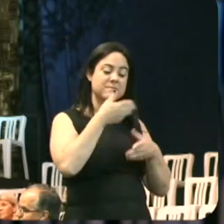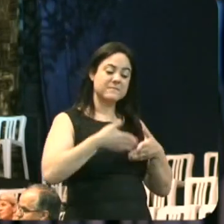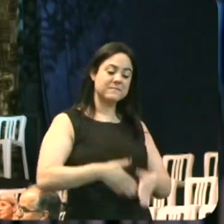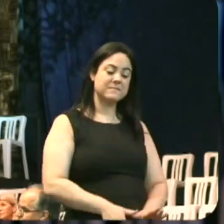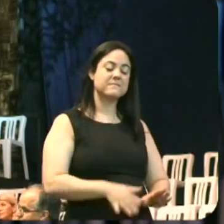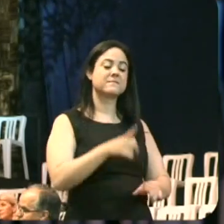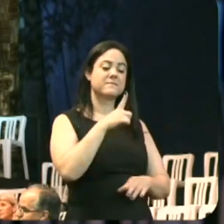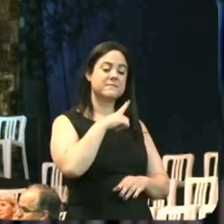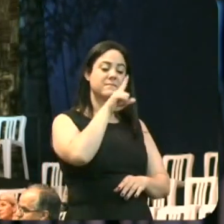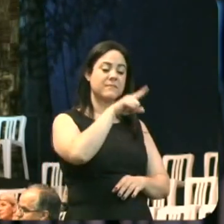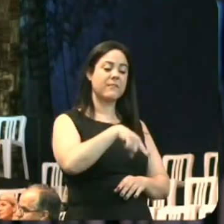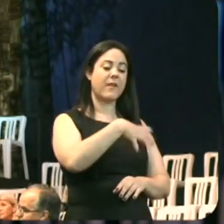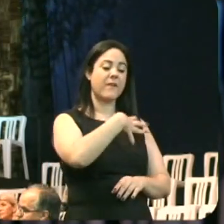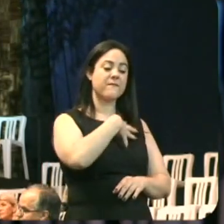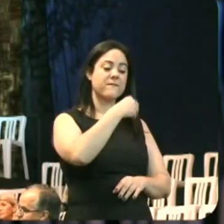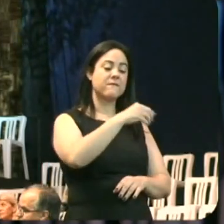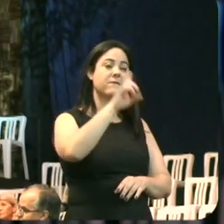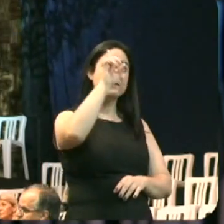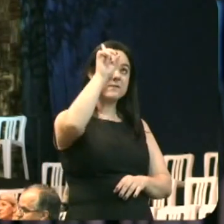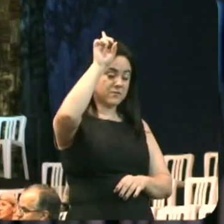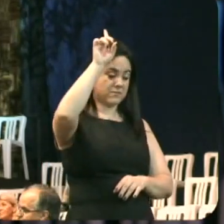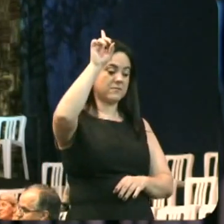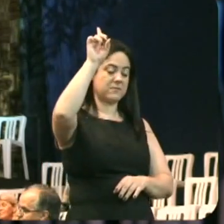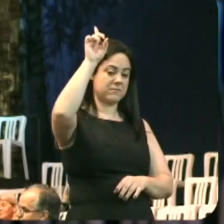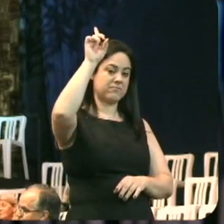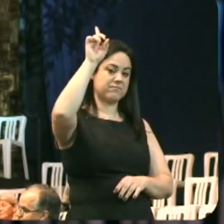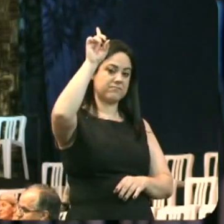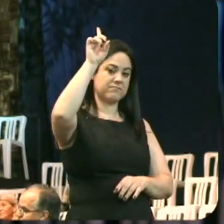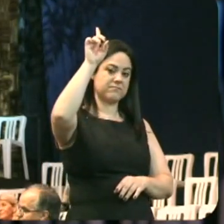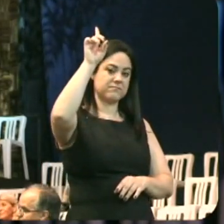ser chamado de Filho do Altíssimo.